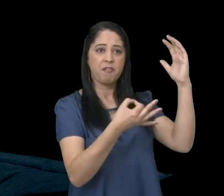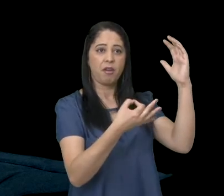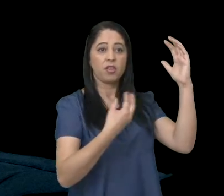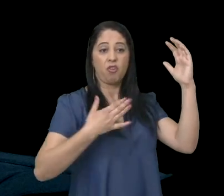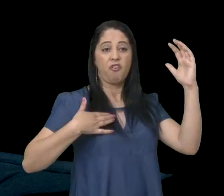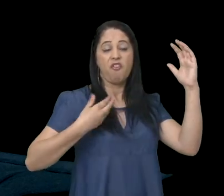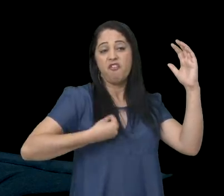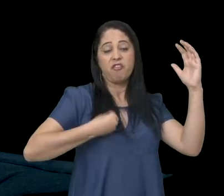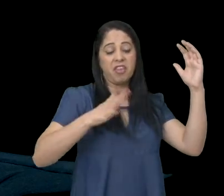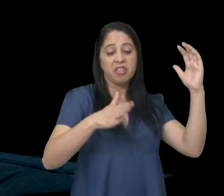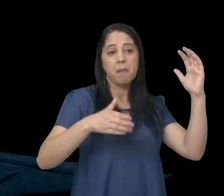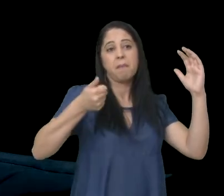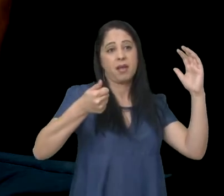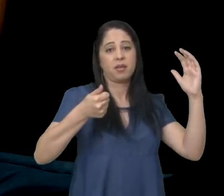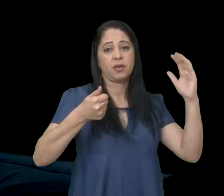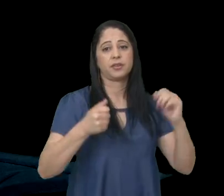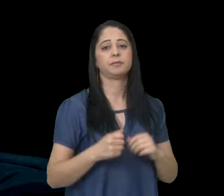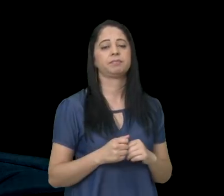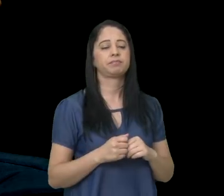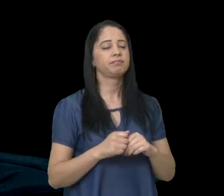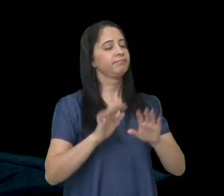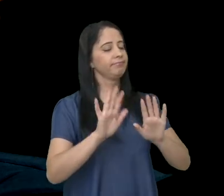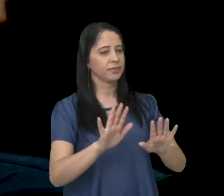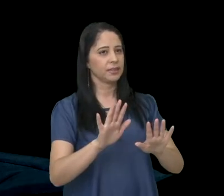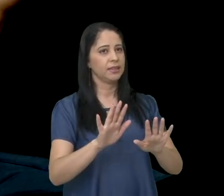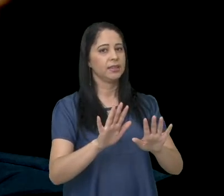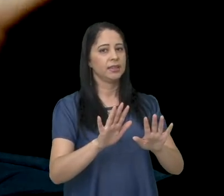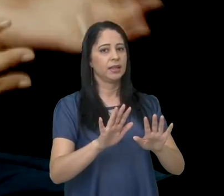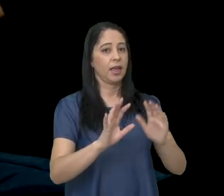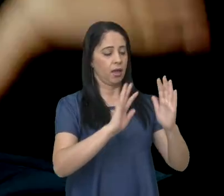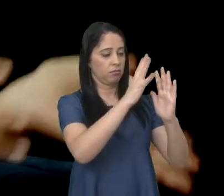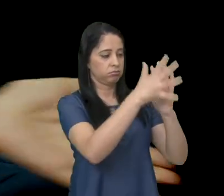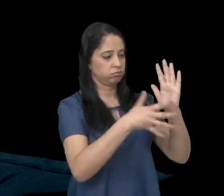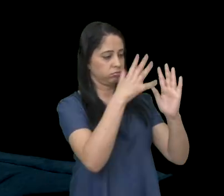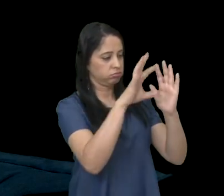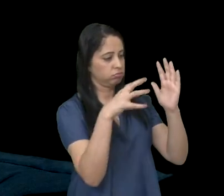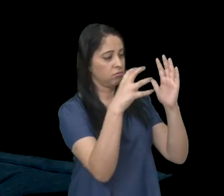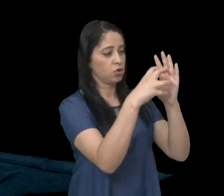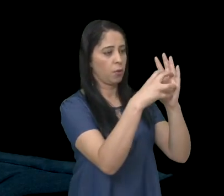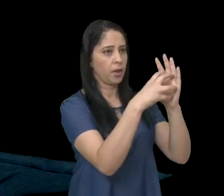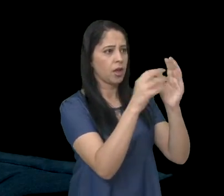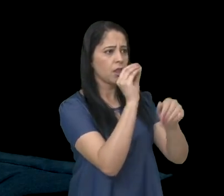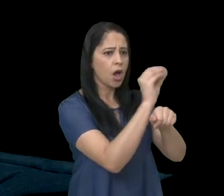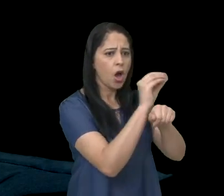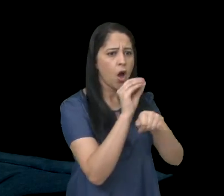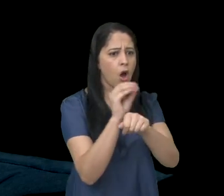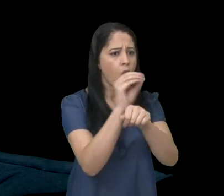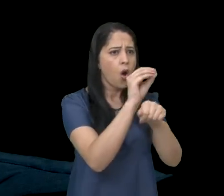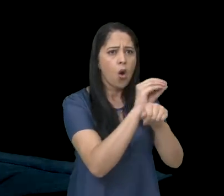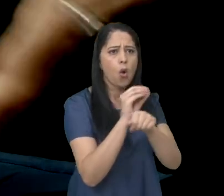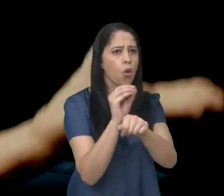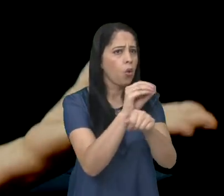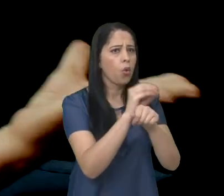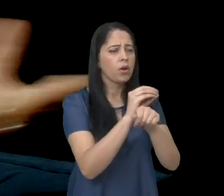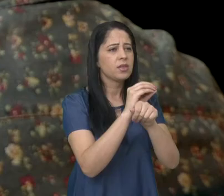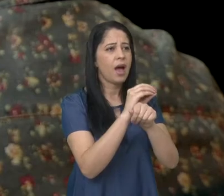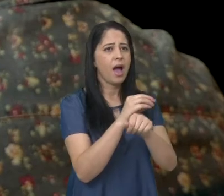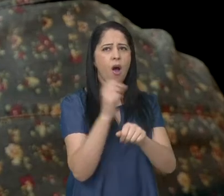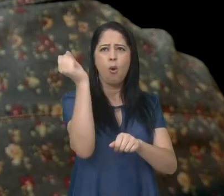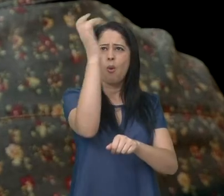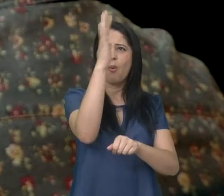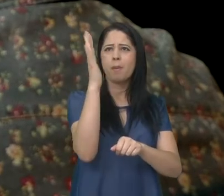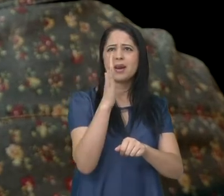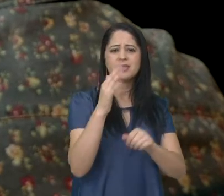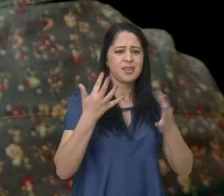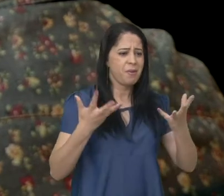hoje. Não digo qualidade de vida, quero aqui dizer, do ponto de vista da Amazônia, a preservação dos bens que a gente tem, esse país maravilhoso,